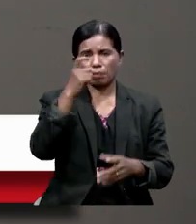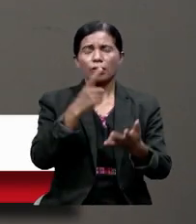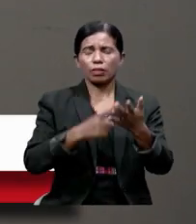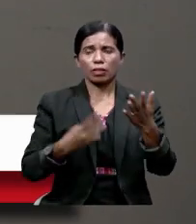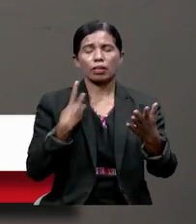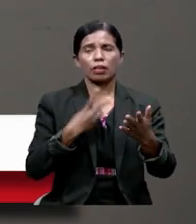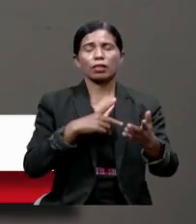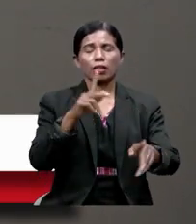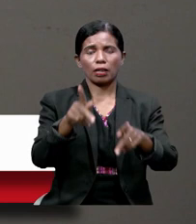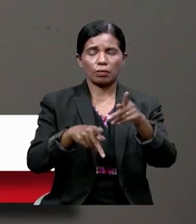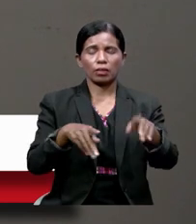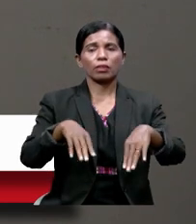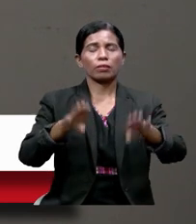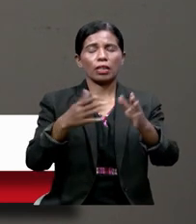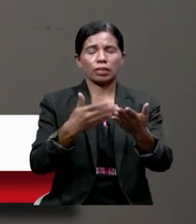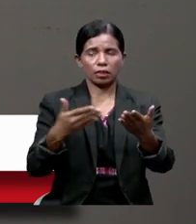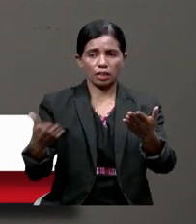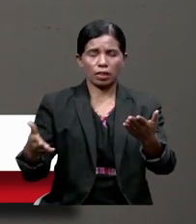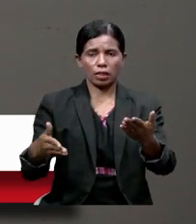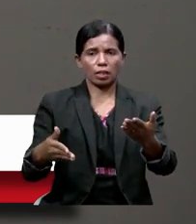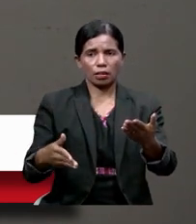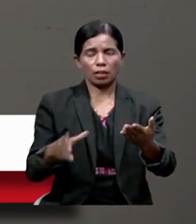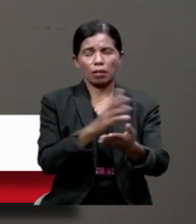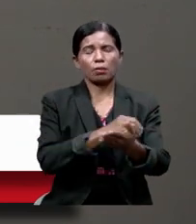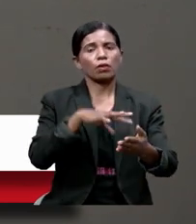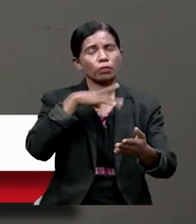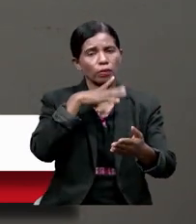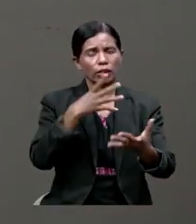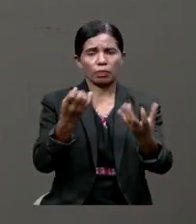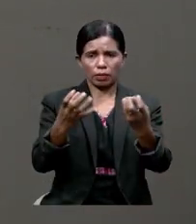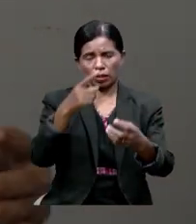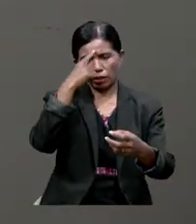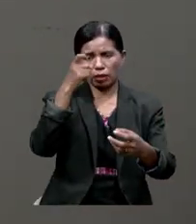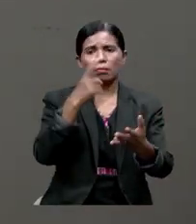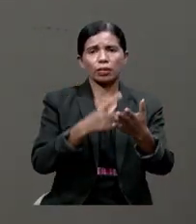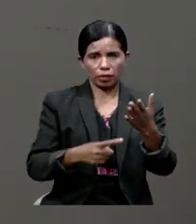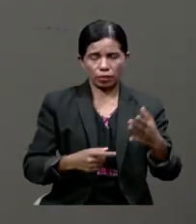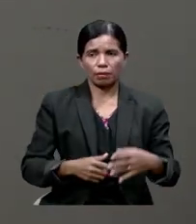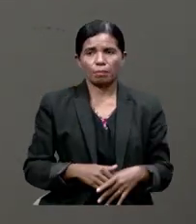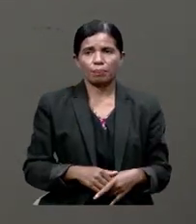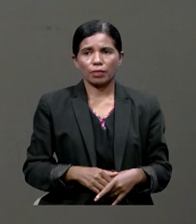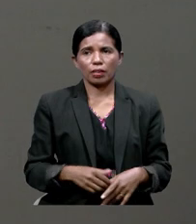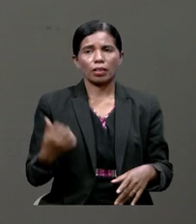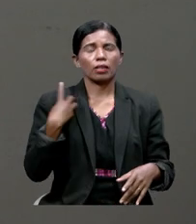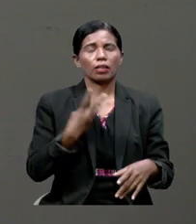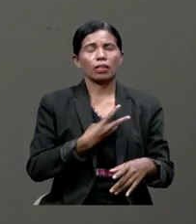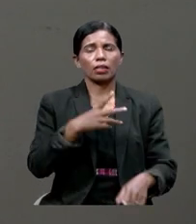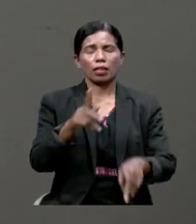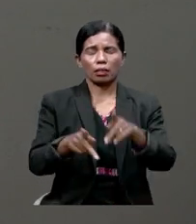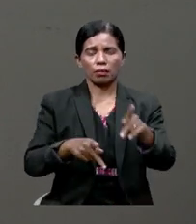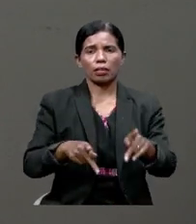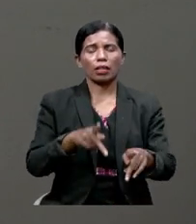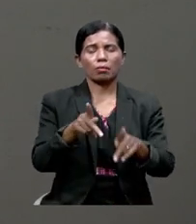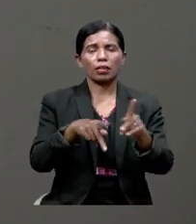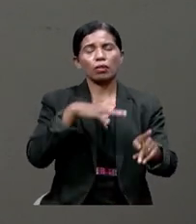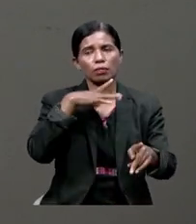maluk sira negosi une maka kontribu lisu ne makas lisu ne makas tambah sira se itene lisu komendari ne re